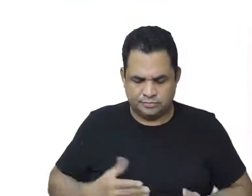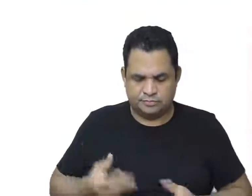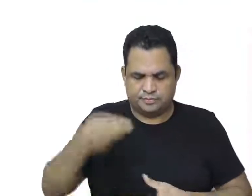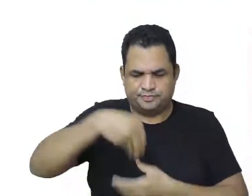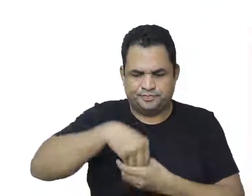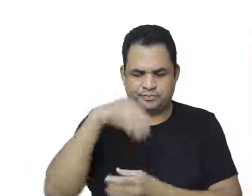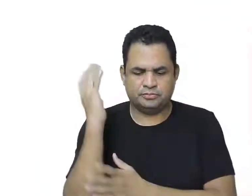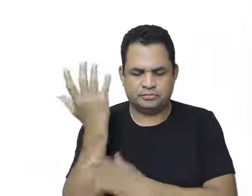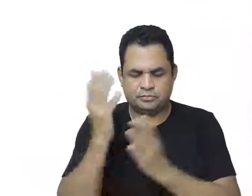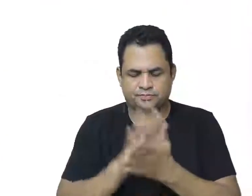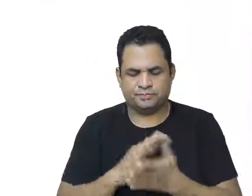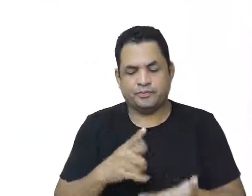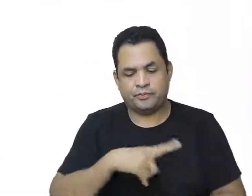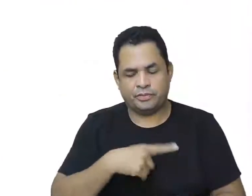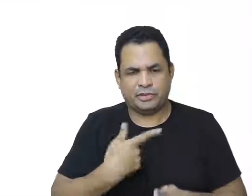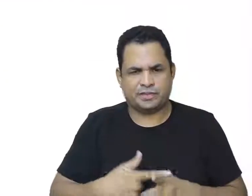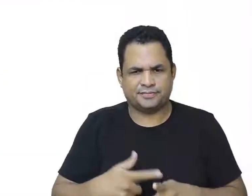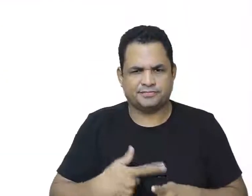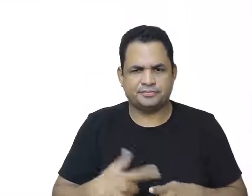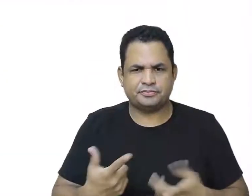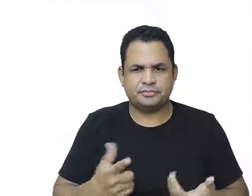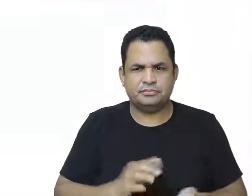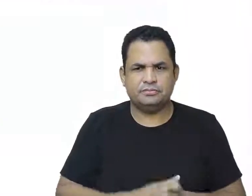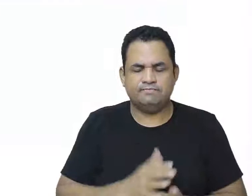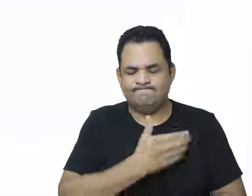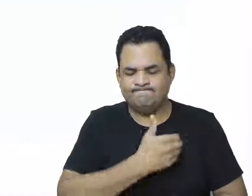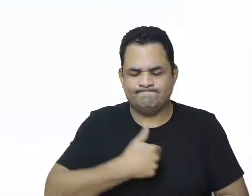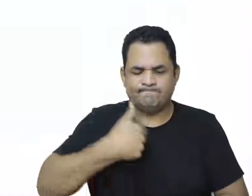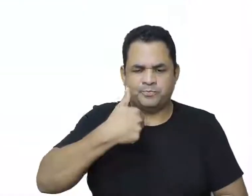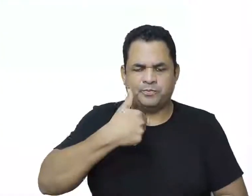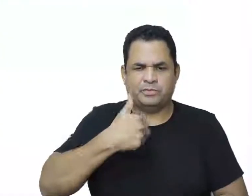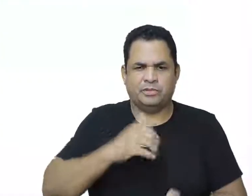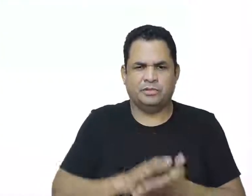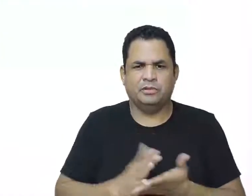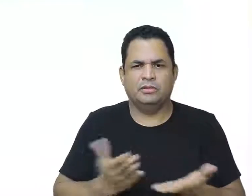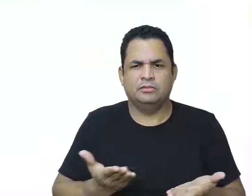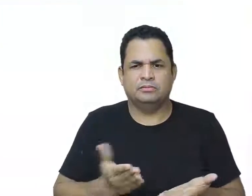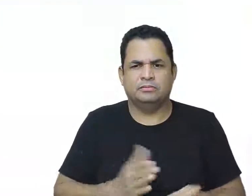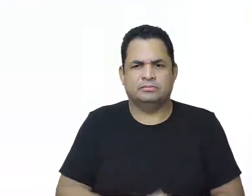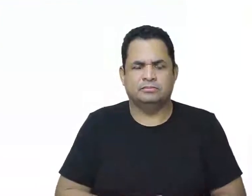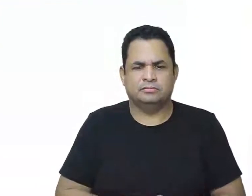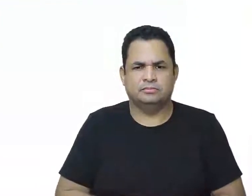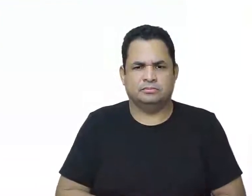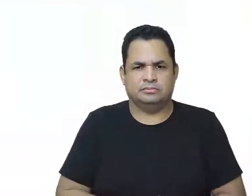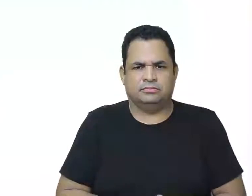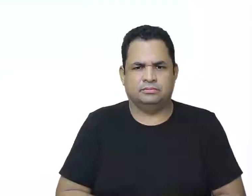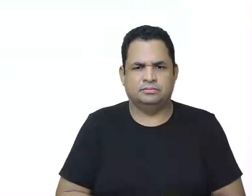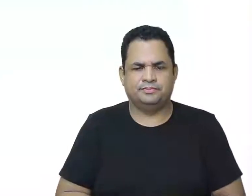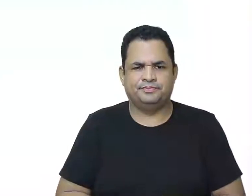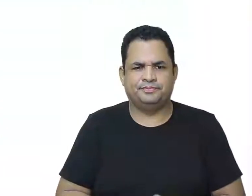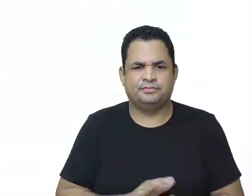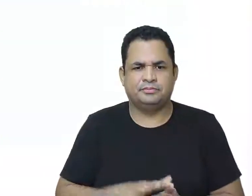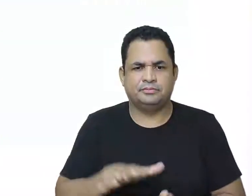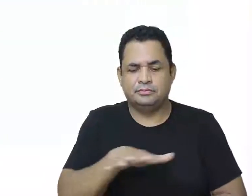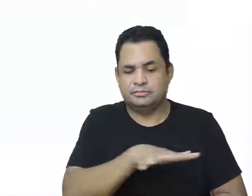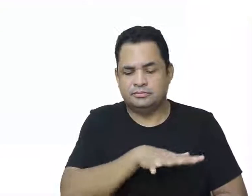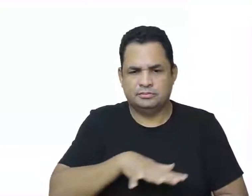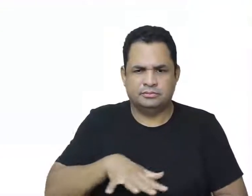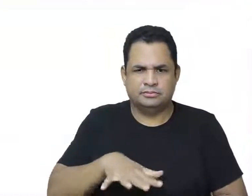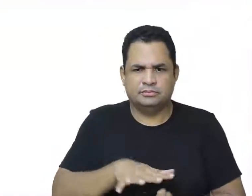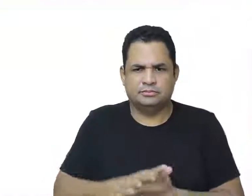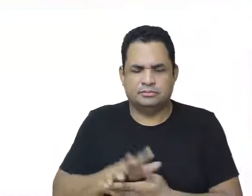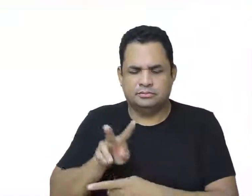ambiente é catastrófico, ou seja, a melhor maneira de lidar com isso é que as áreas de